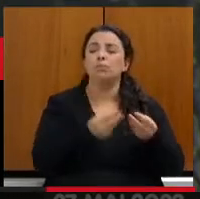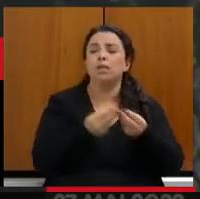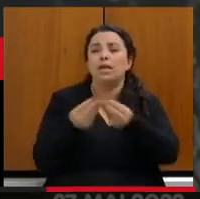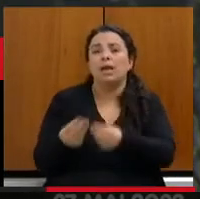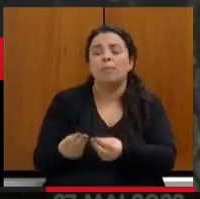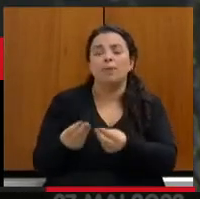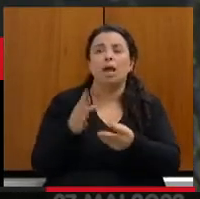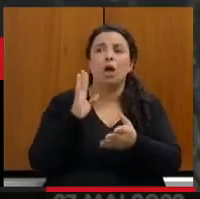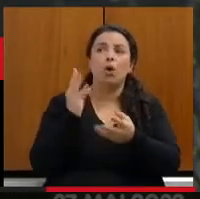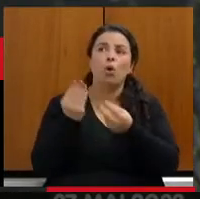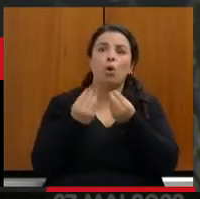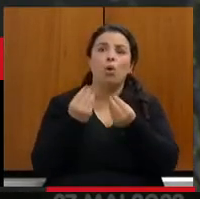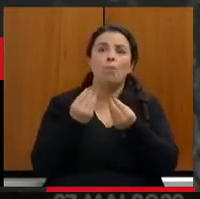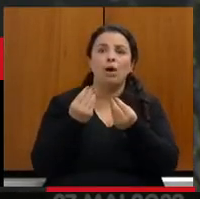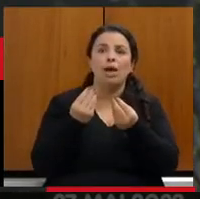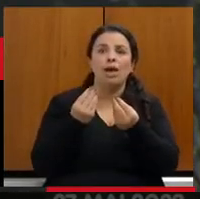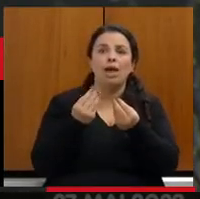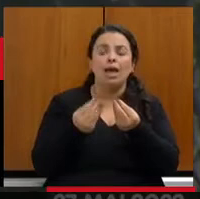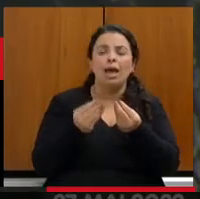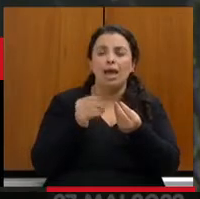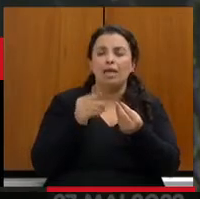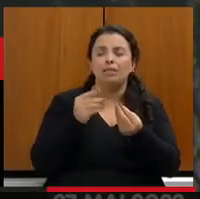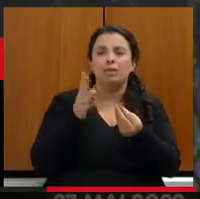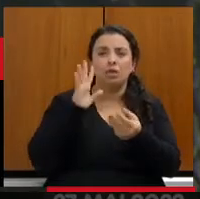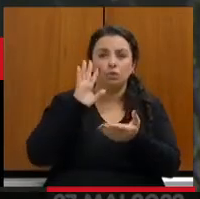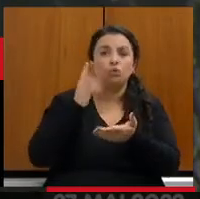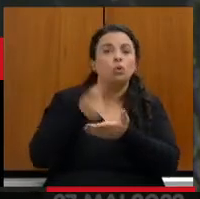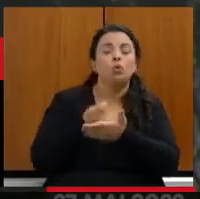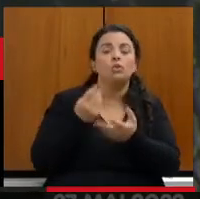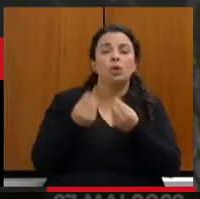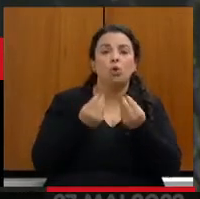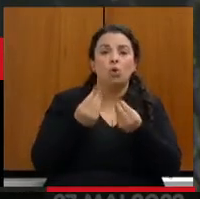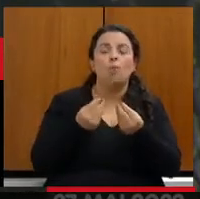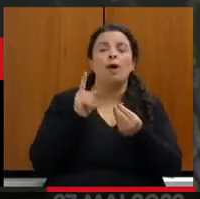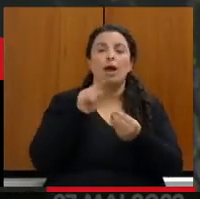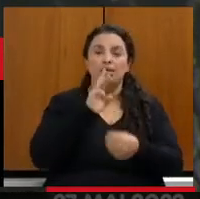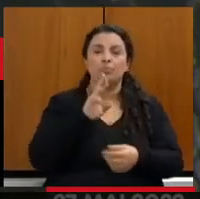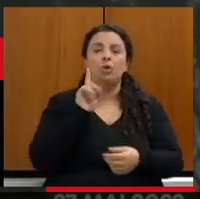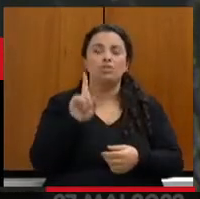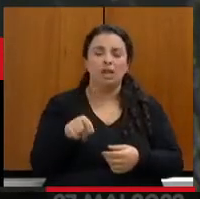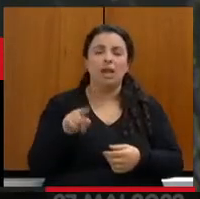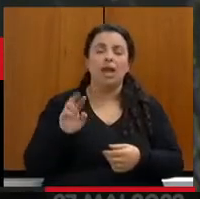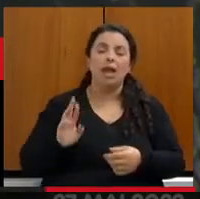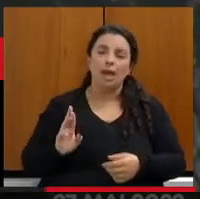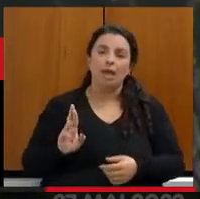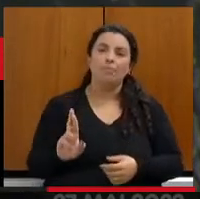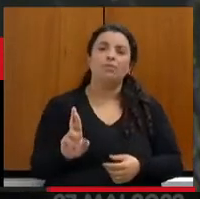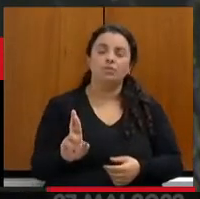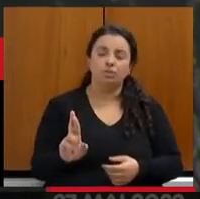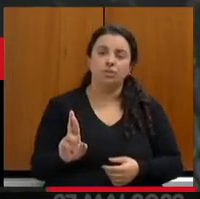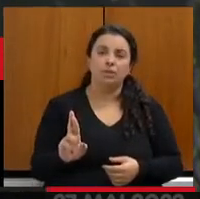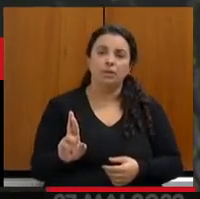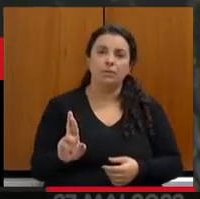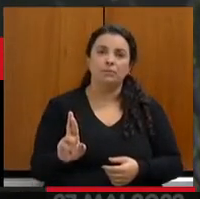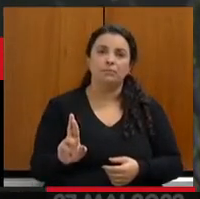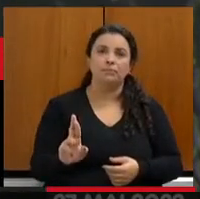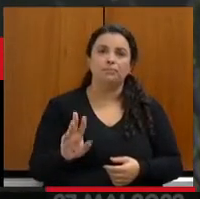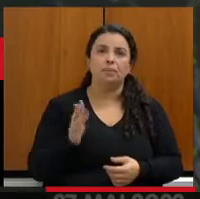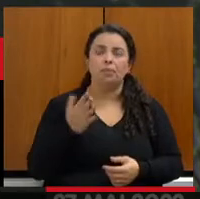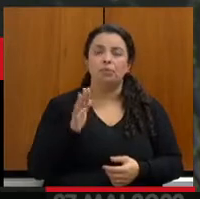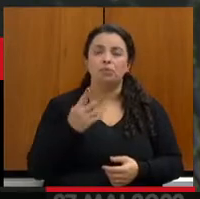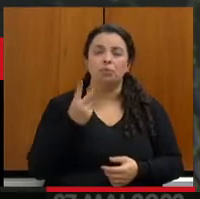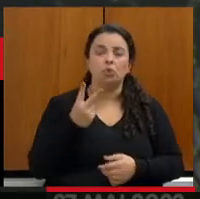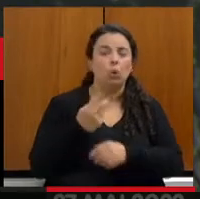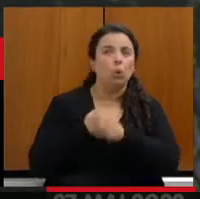como solução para esse problema e a resposta está na representatividade acreditam uns dois ou